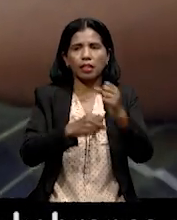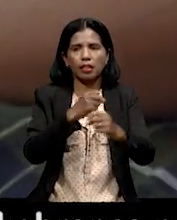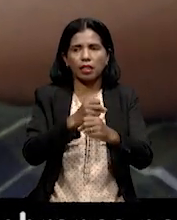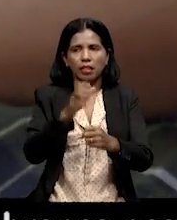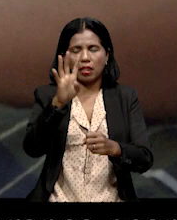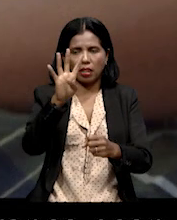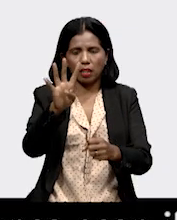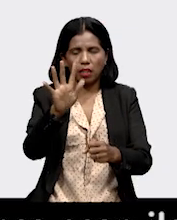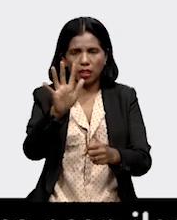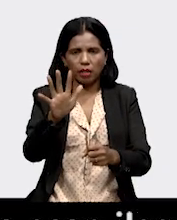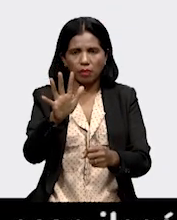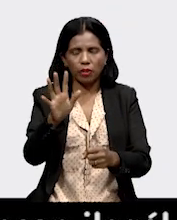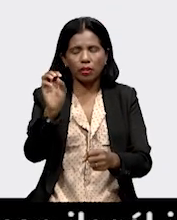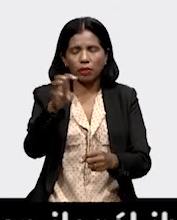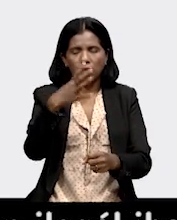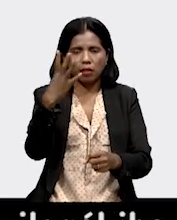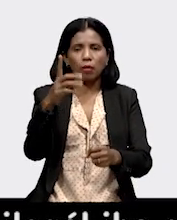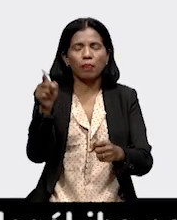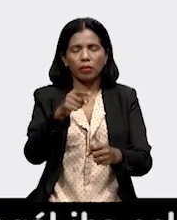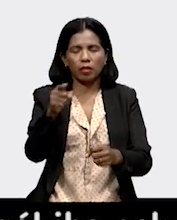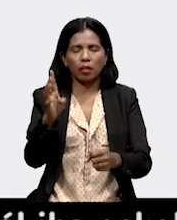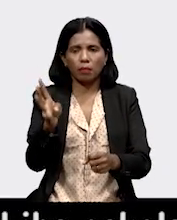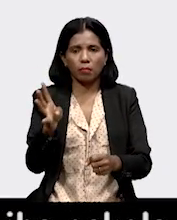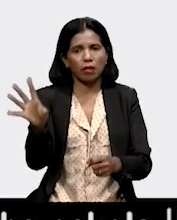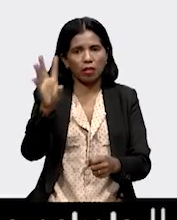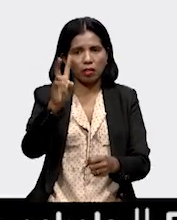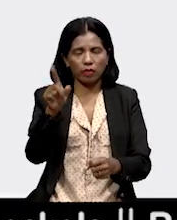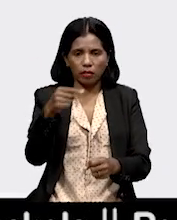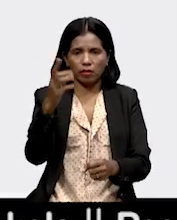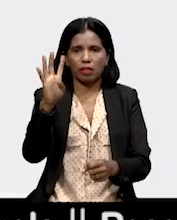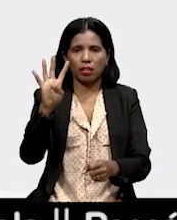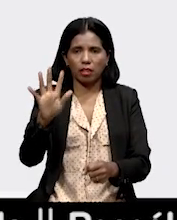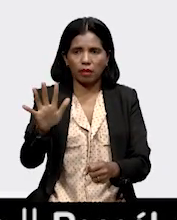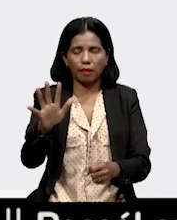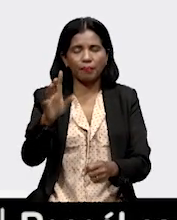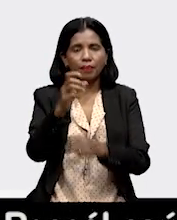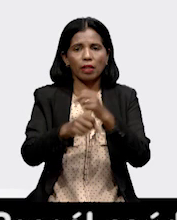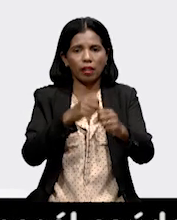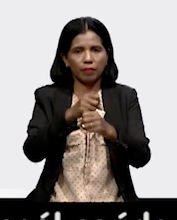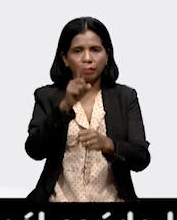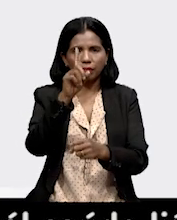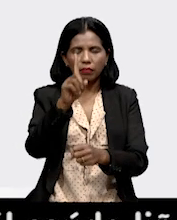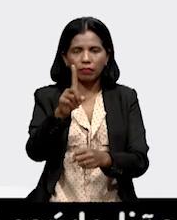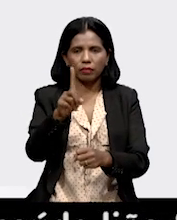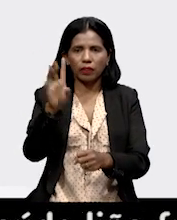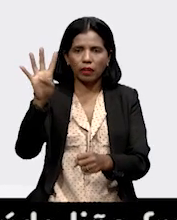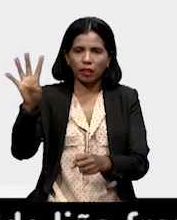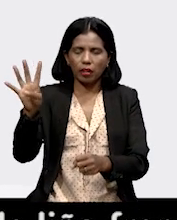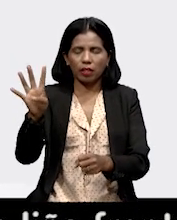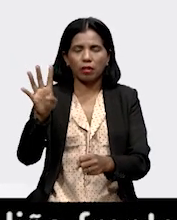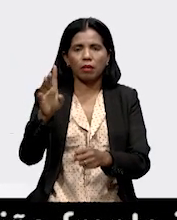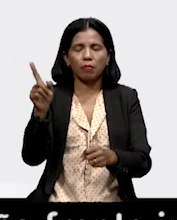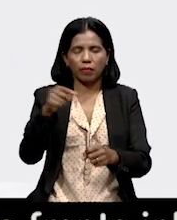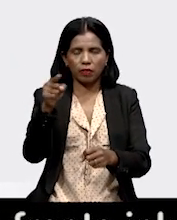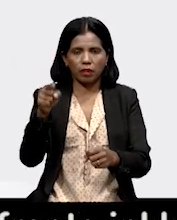singhat ho persentu hat nur singnen 0,5 no ho tinan ida to hat ho persentu hat nulu